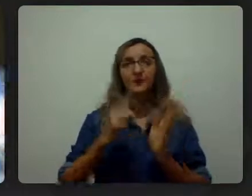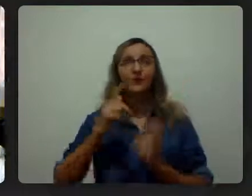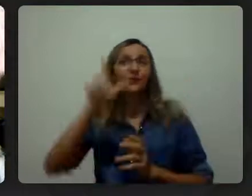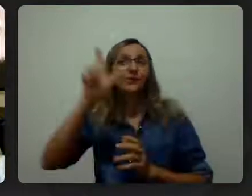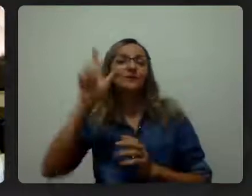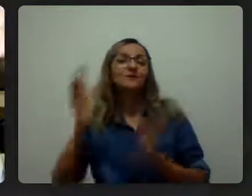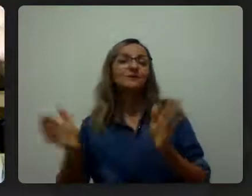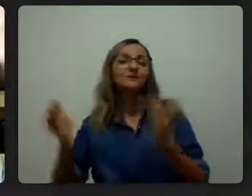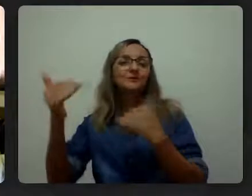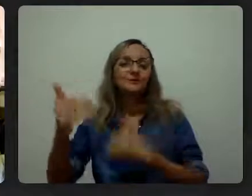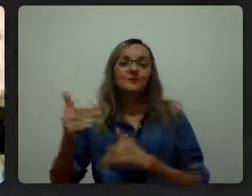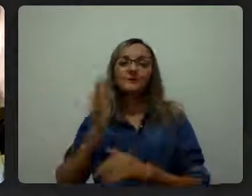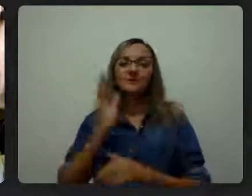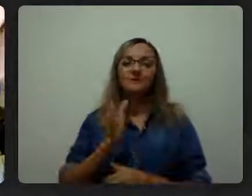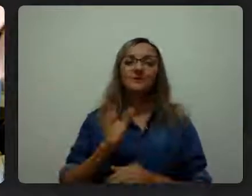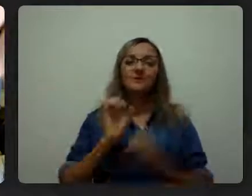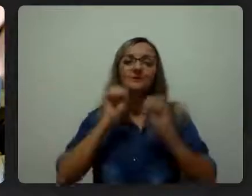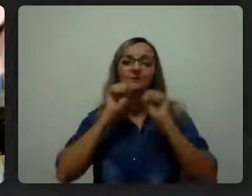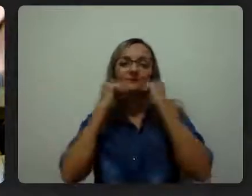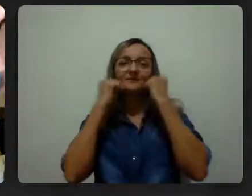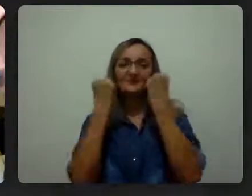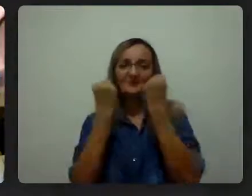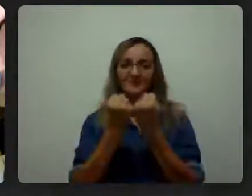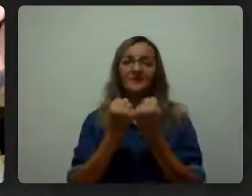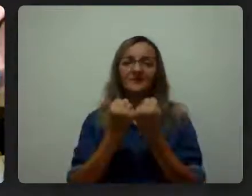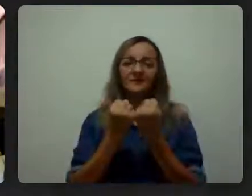o que vocês vão poder ganhar. Chegou aqui, hein?